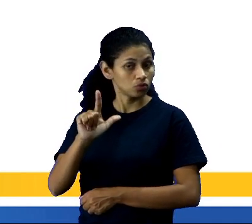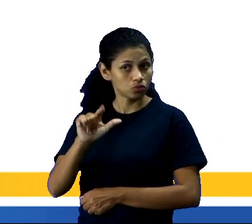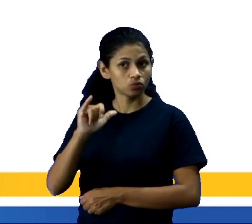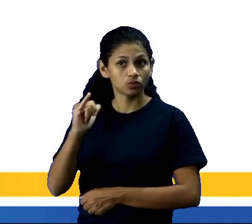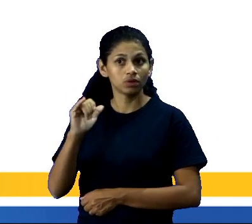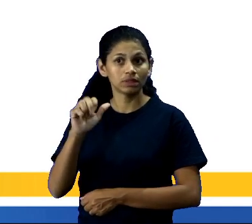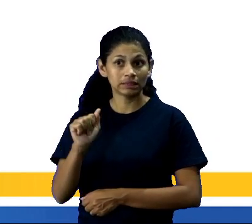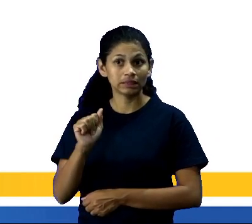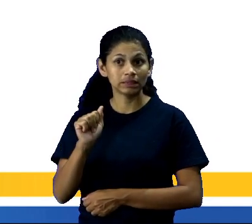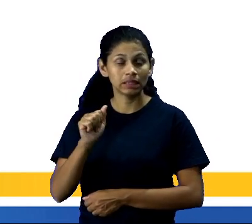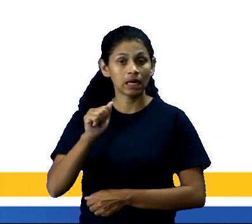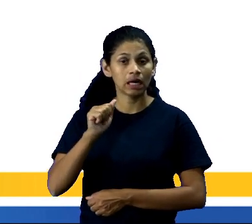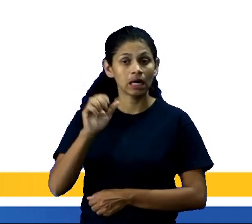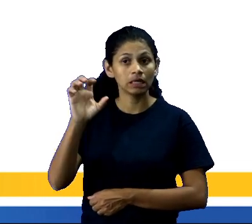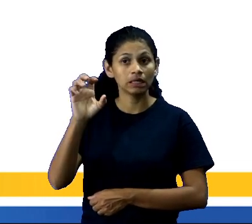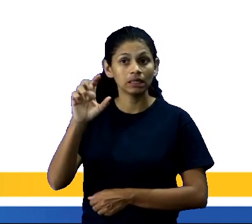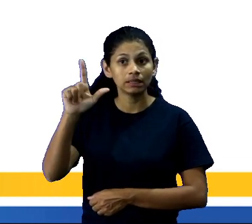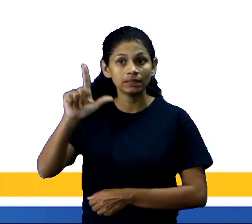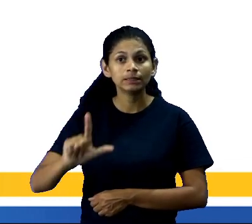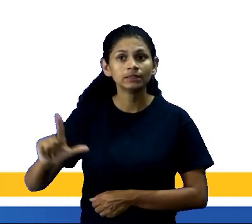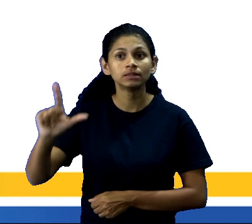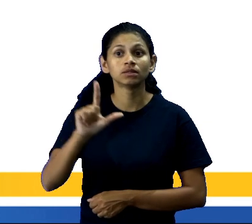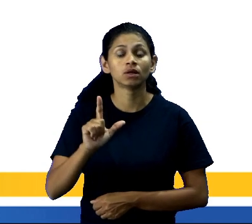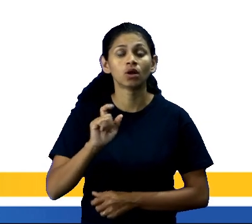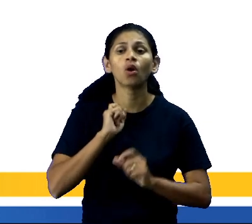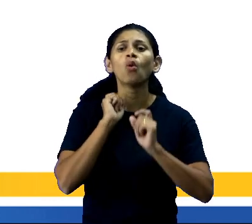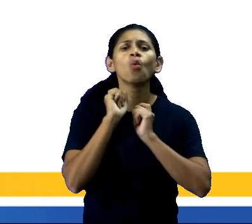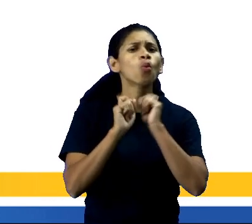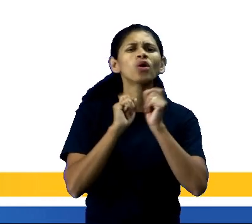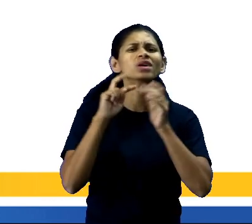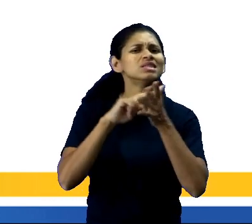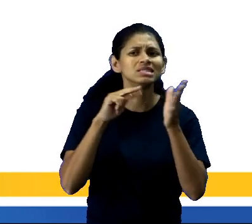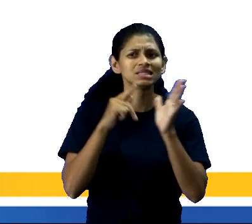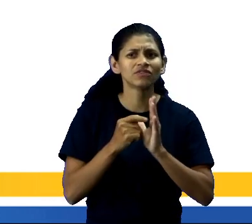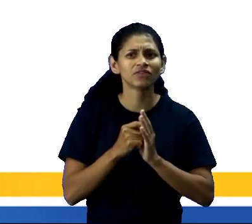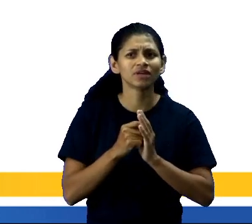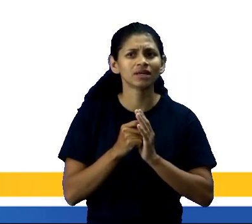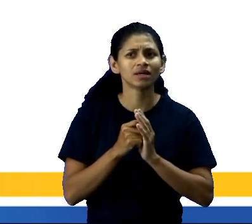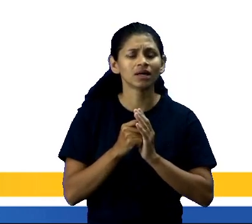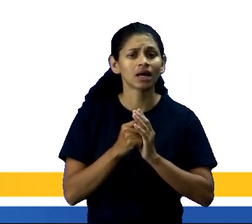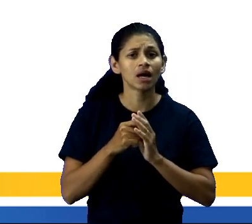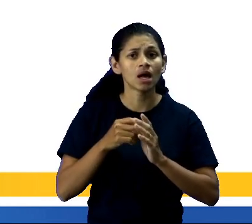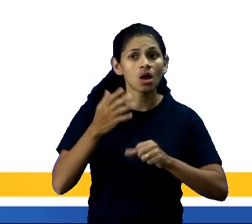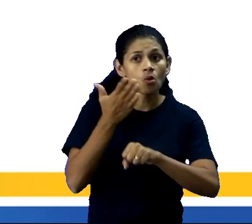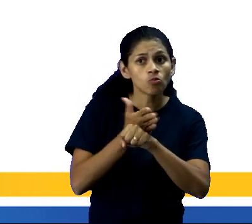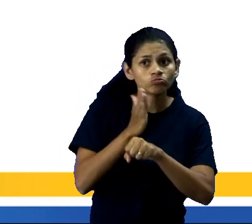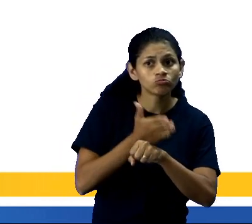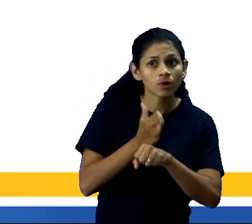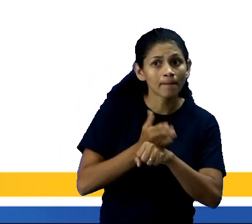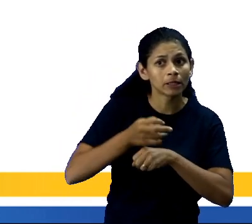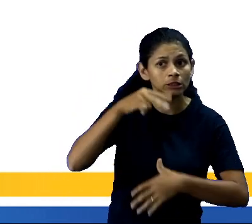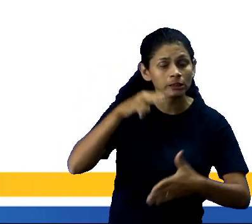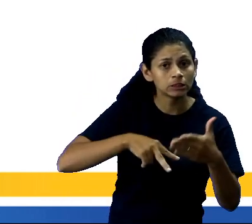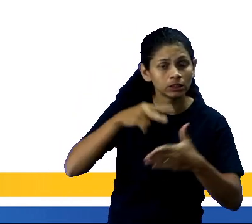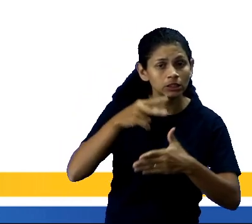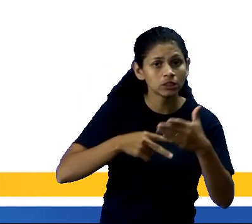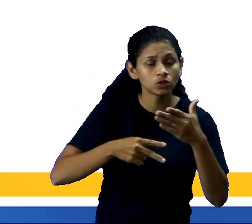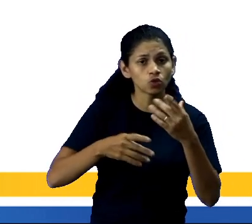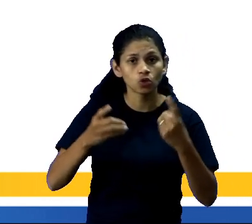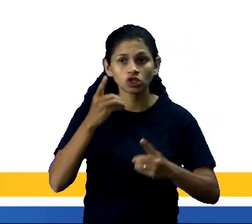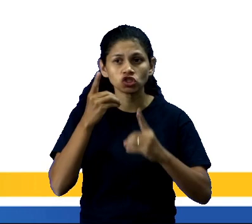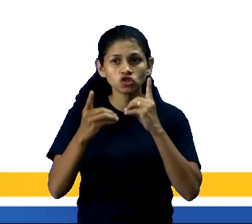que consiste em um encontro ao redor da literatura, na qual os participantes leem e debatem de